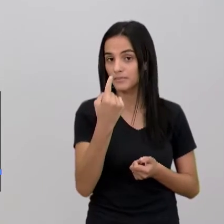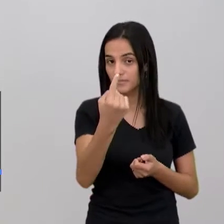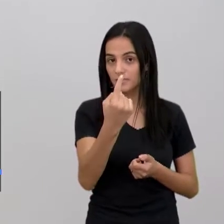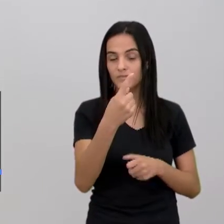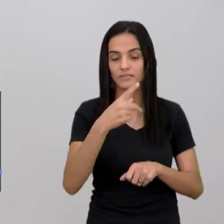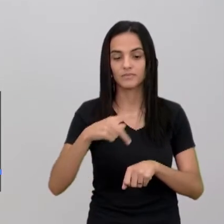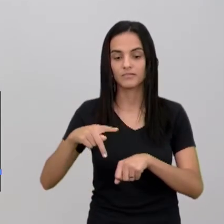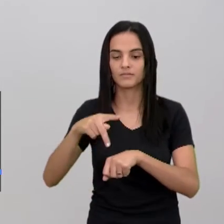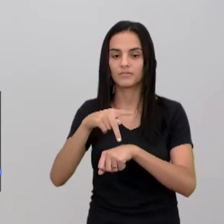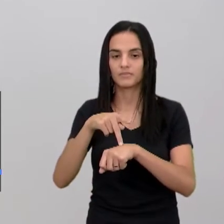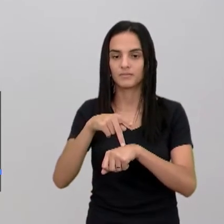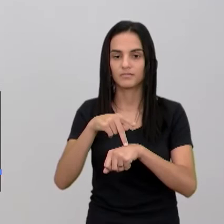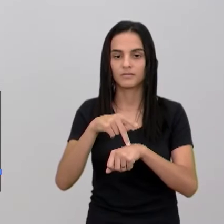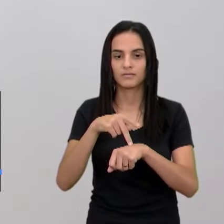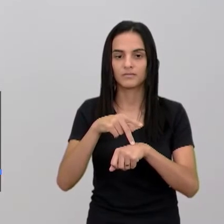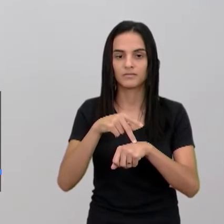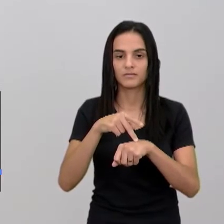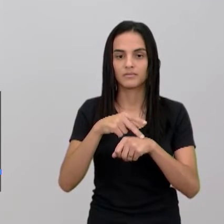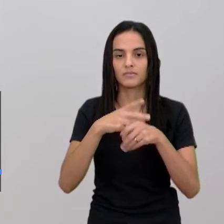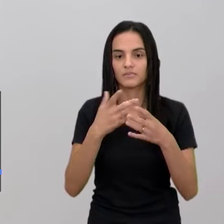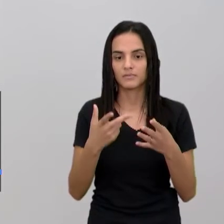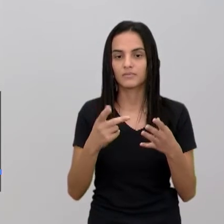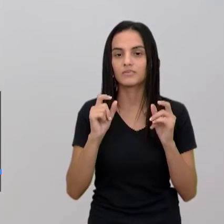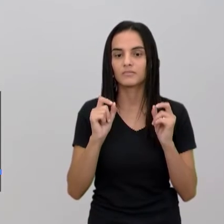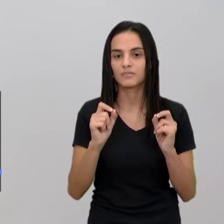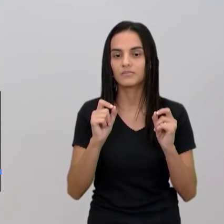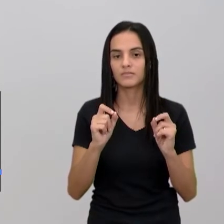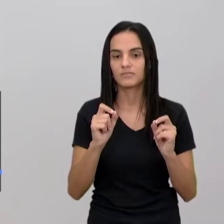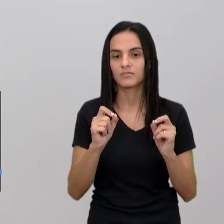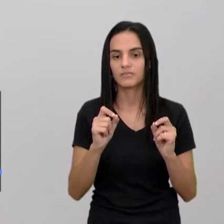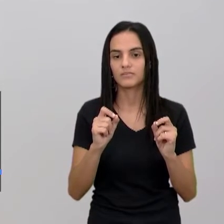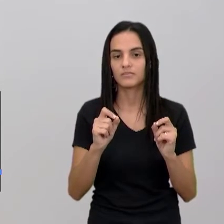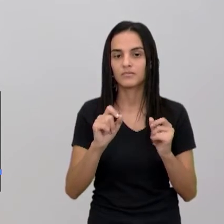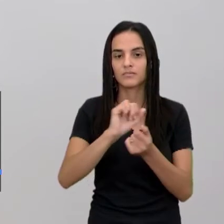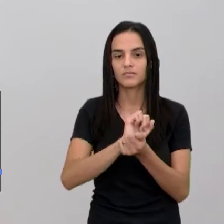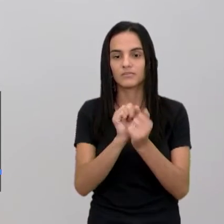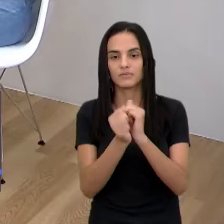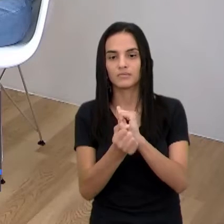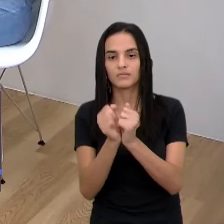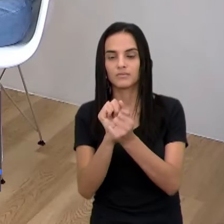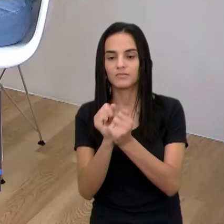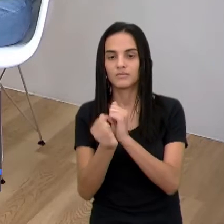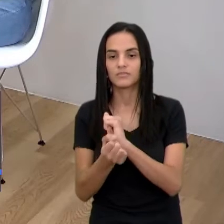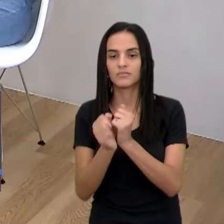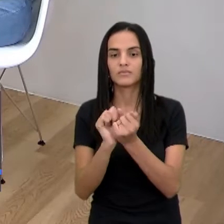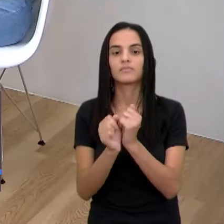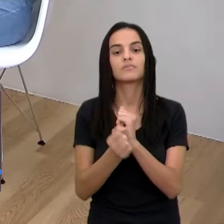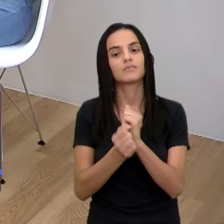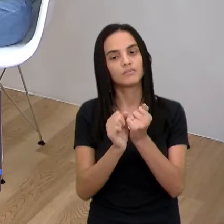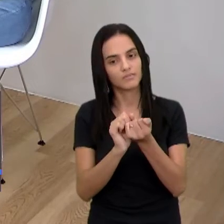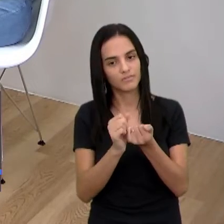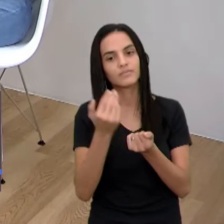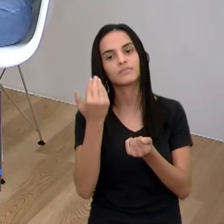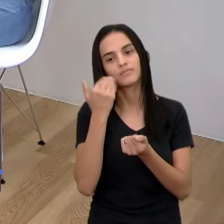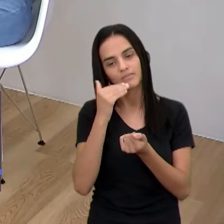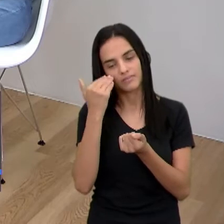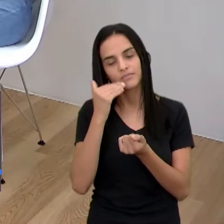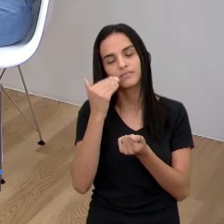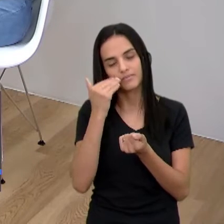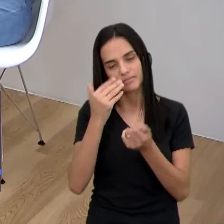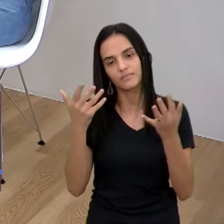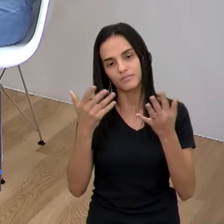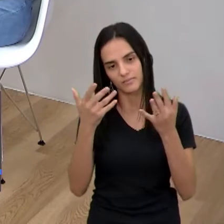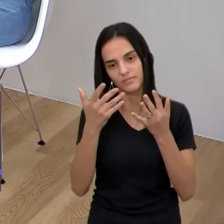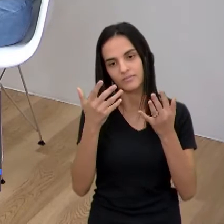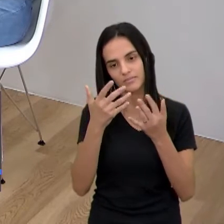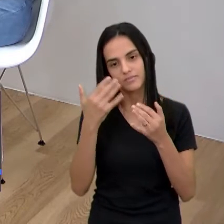países onde a independência foi feita por escravizados. Ah, aí tá. Aí começou a